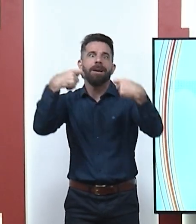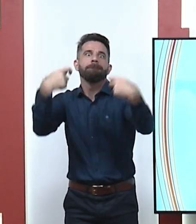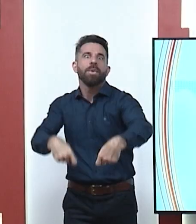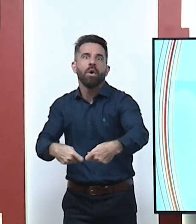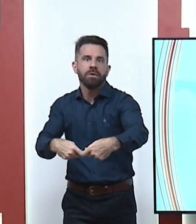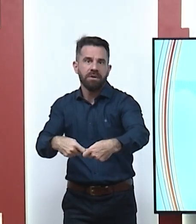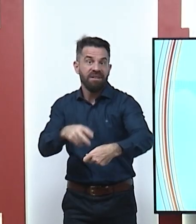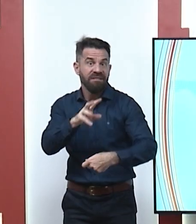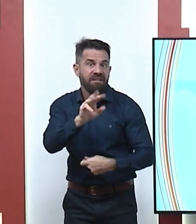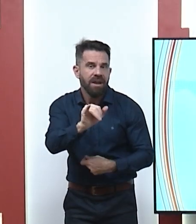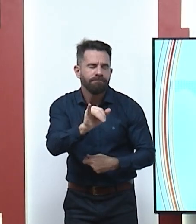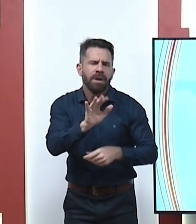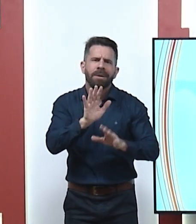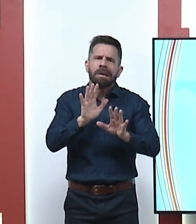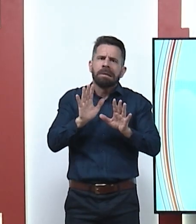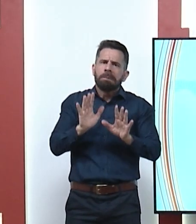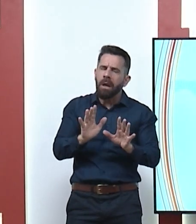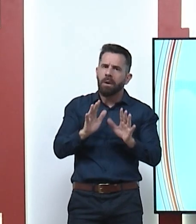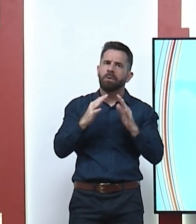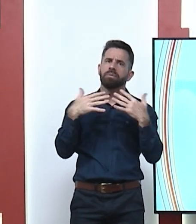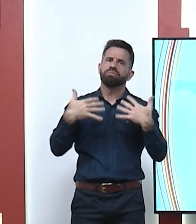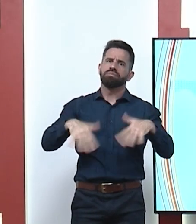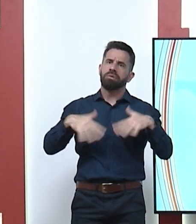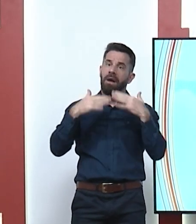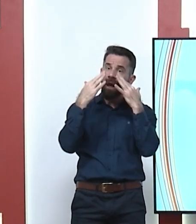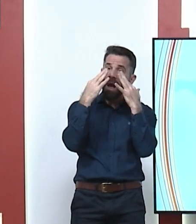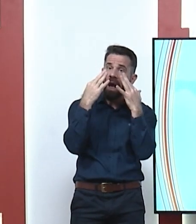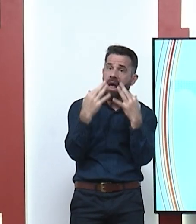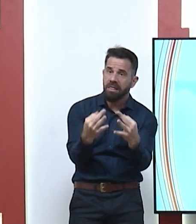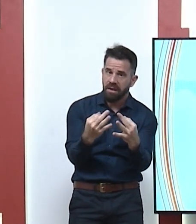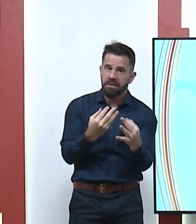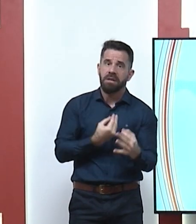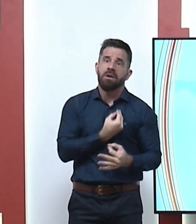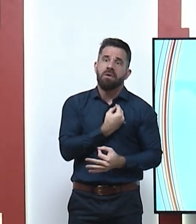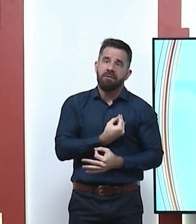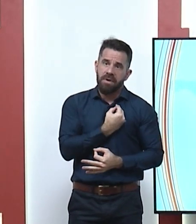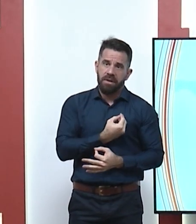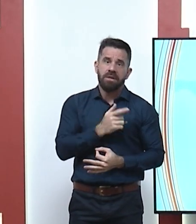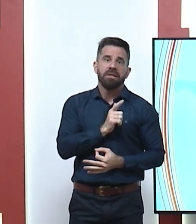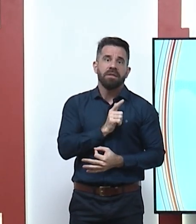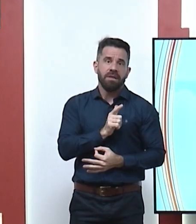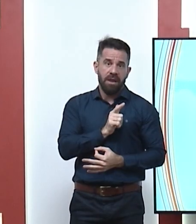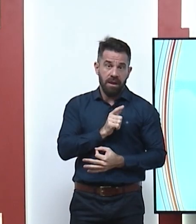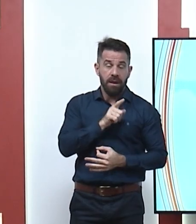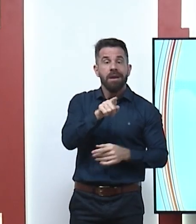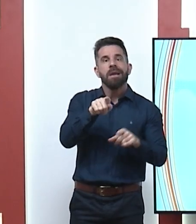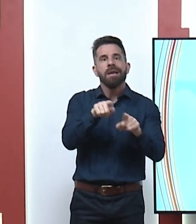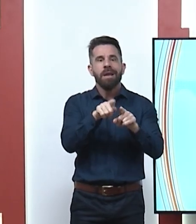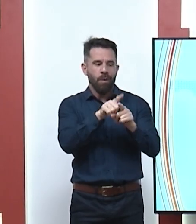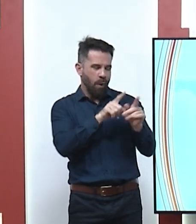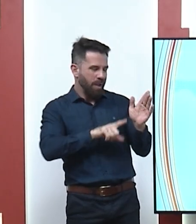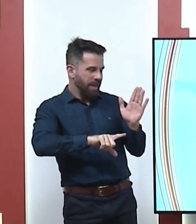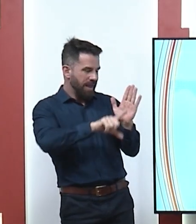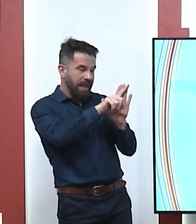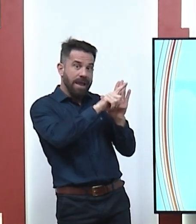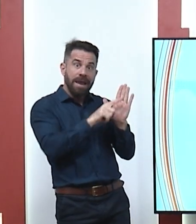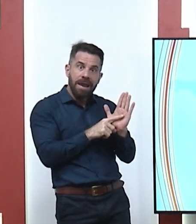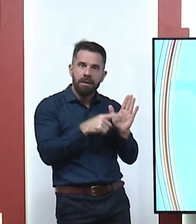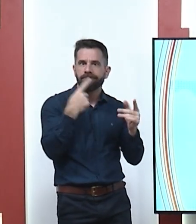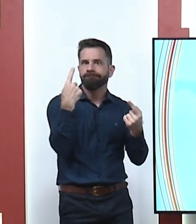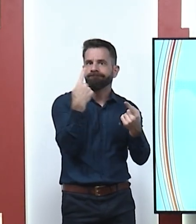competição. Mas é preciso ficar atento, viu, às plataformas ilegais. Além delas não serem regulamentadas e não